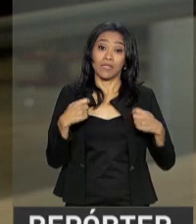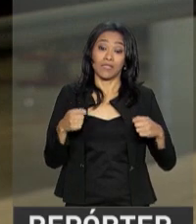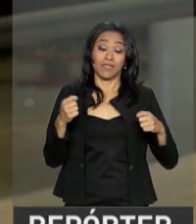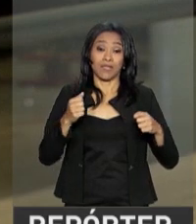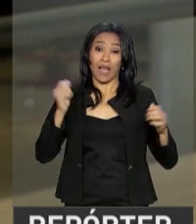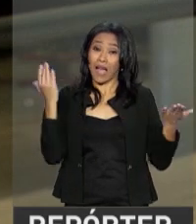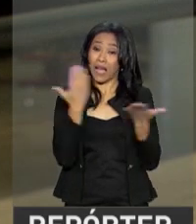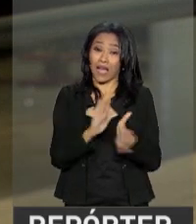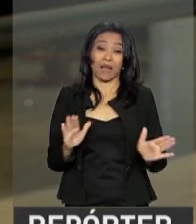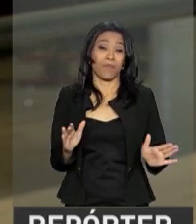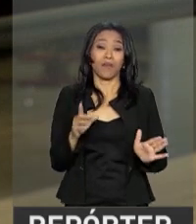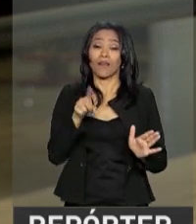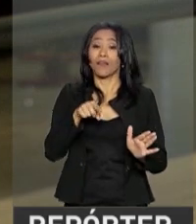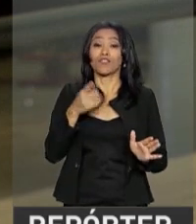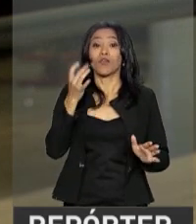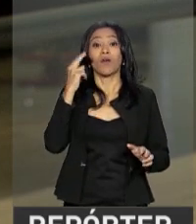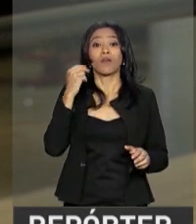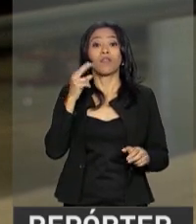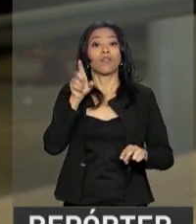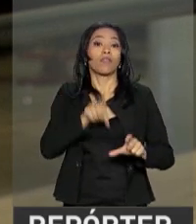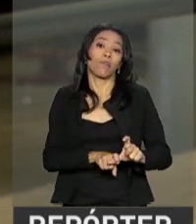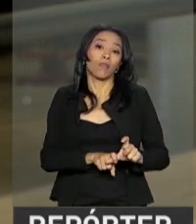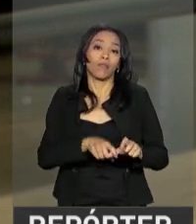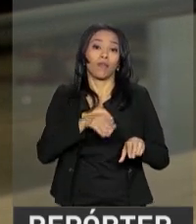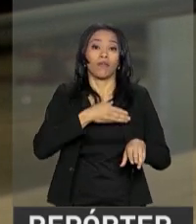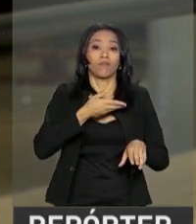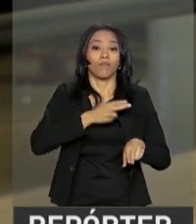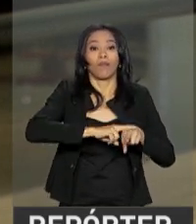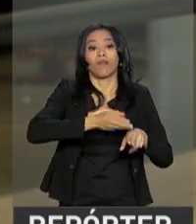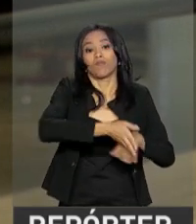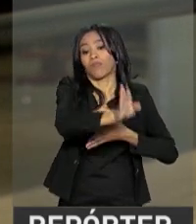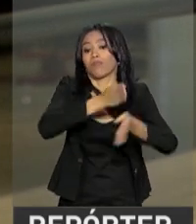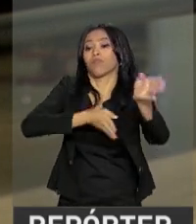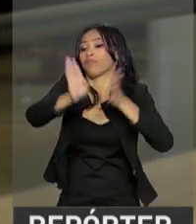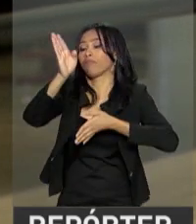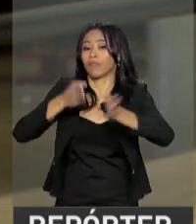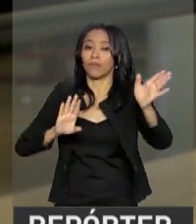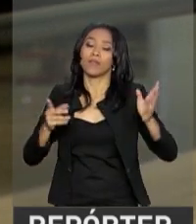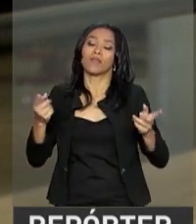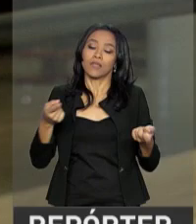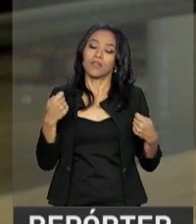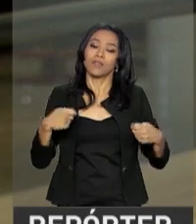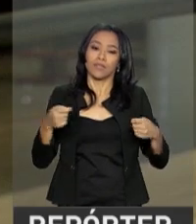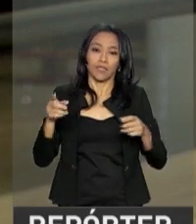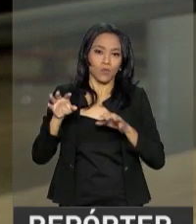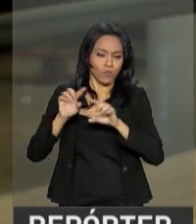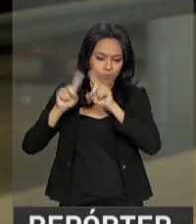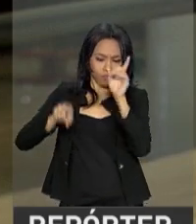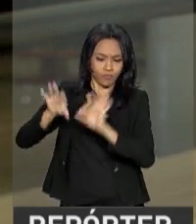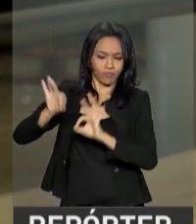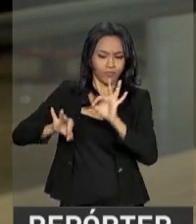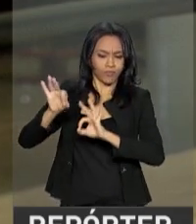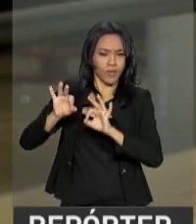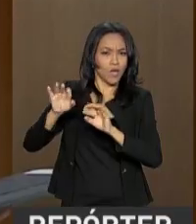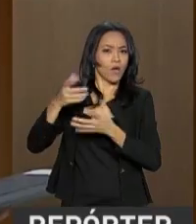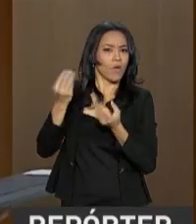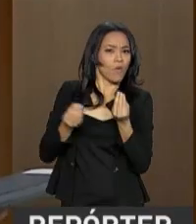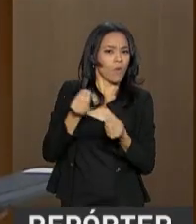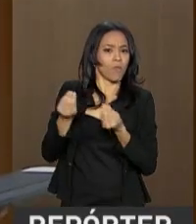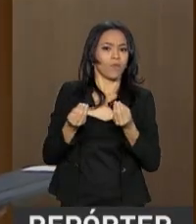do transporte rodoviário e encomendou o estudo sobre a reorganização das ferrovias no brasil